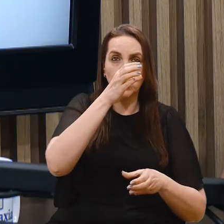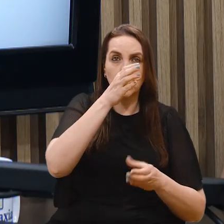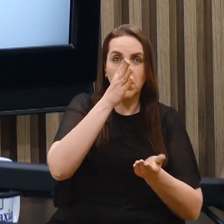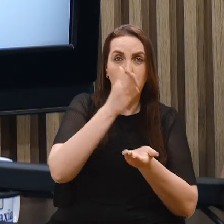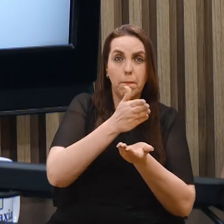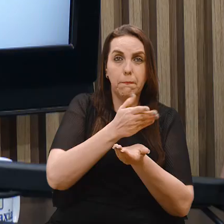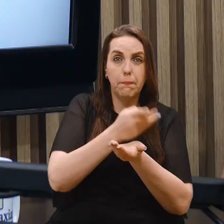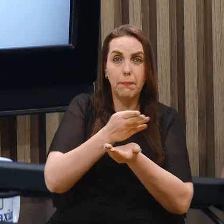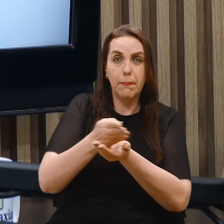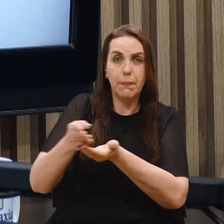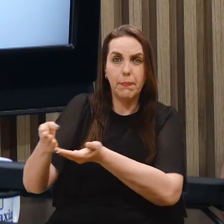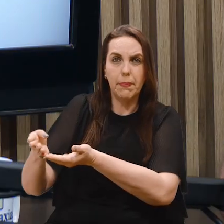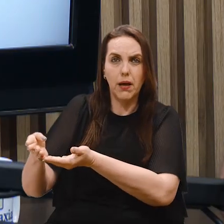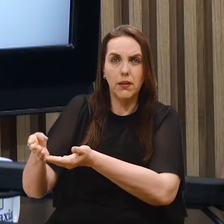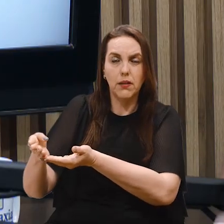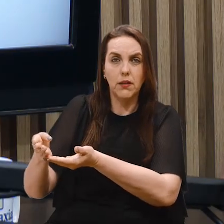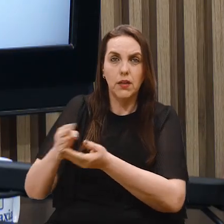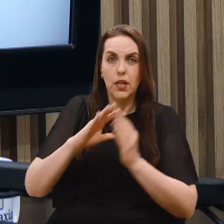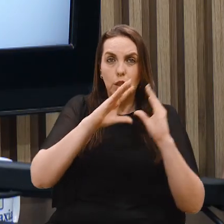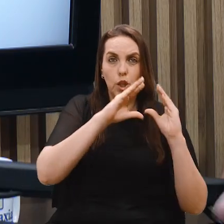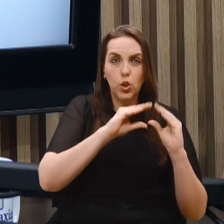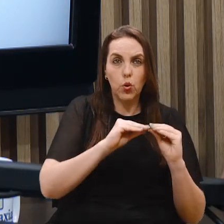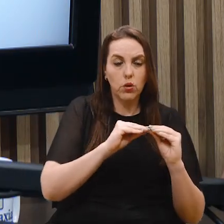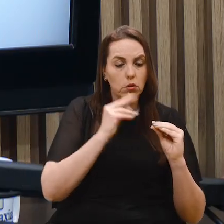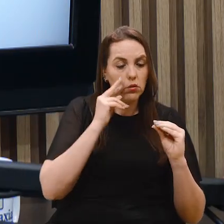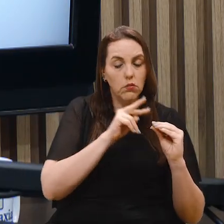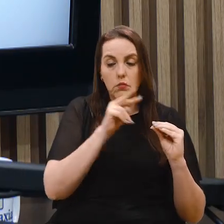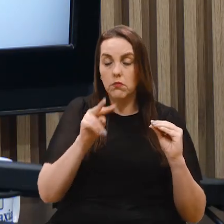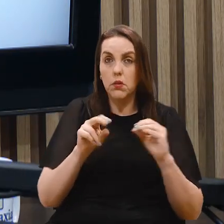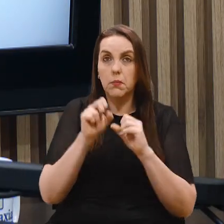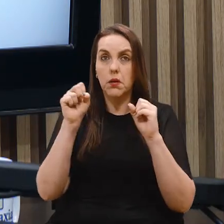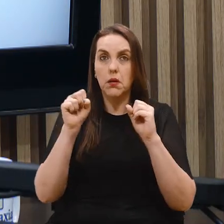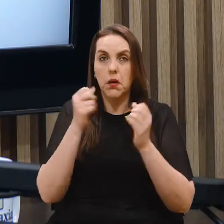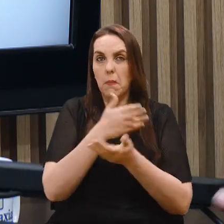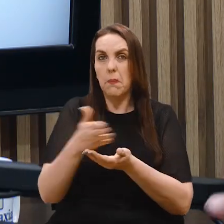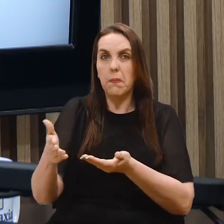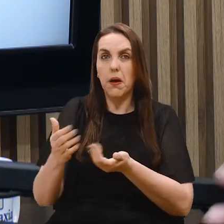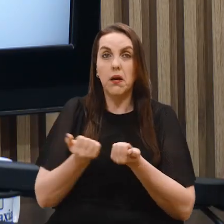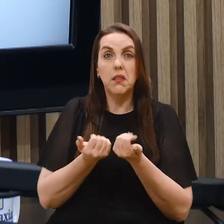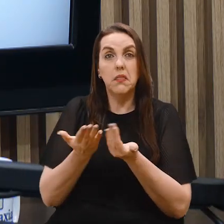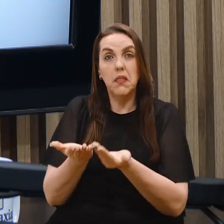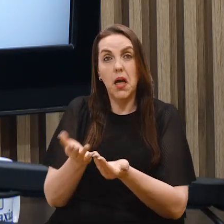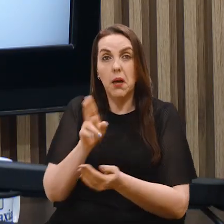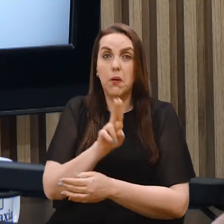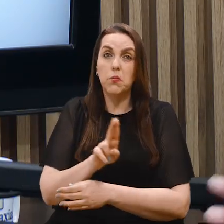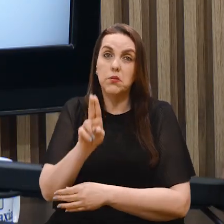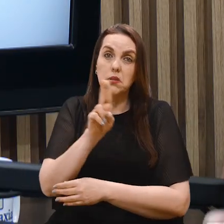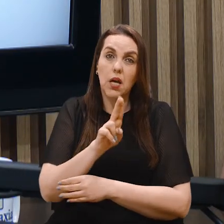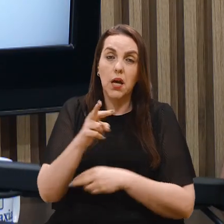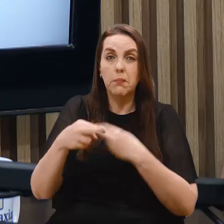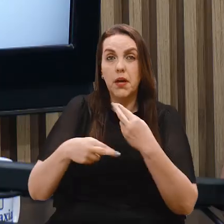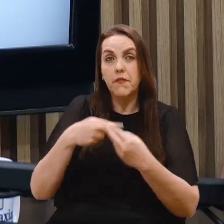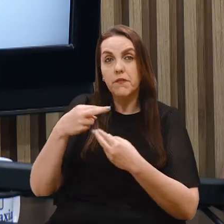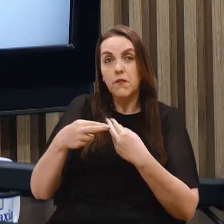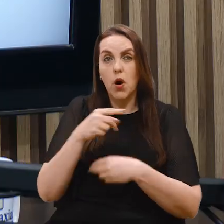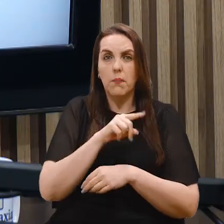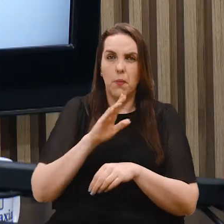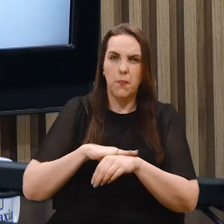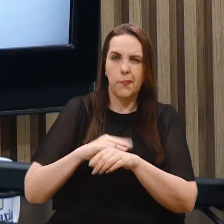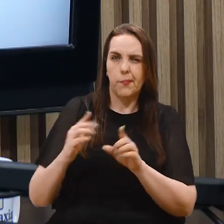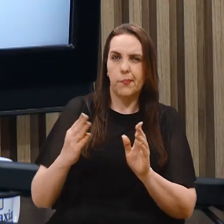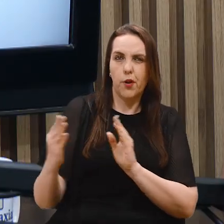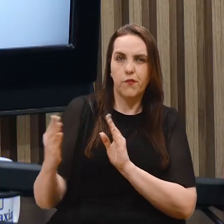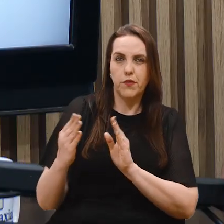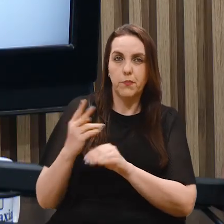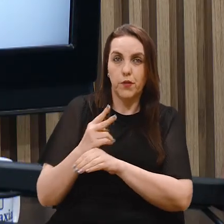Da noite pro dia os postes apareceram lá, depois vamos saber, vamos ceder para eles usar, que eles estão reformando aqui, por pouco tempo. Isso já tem